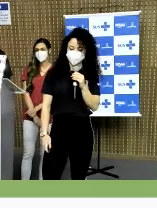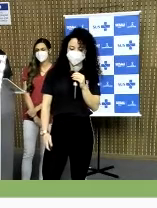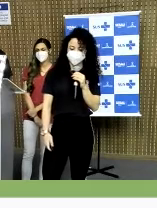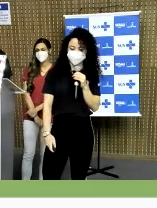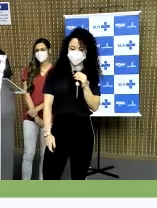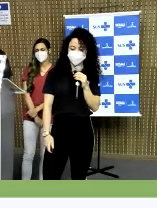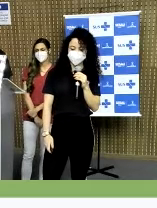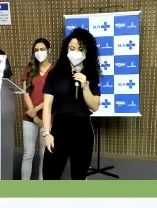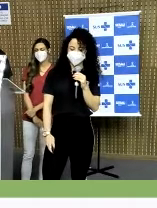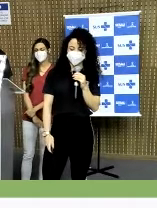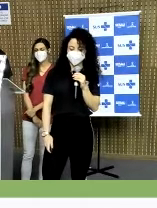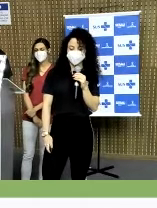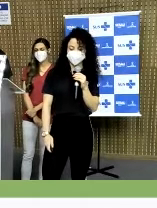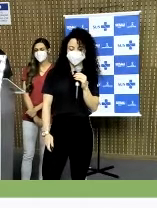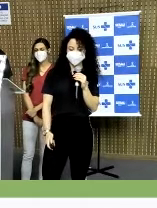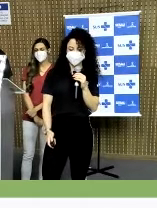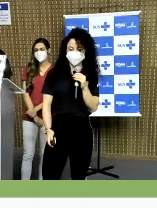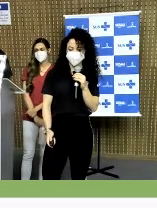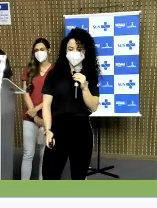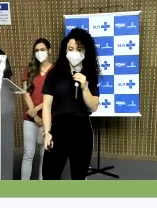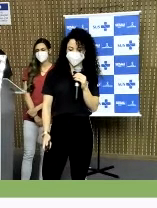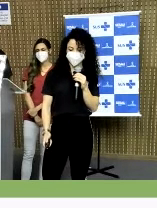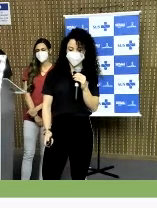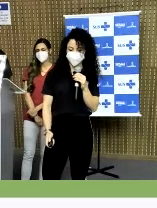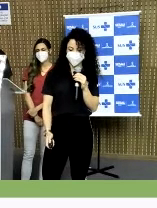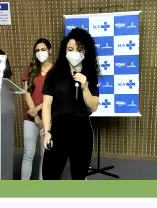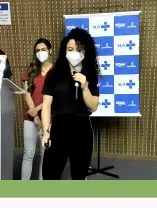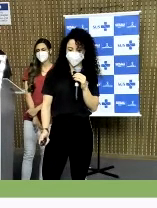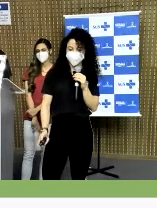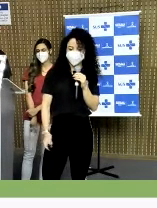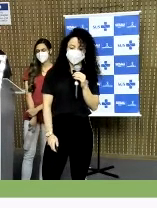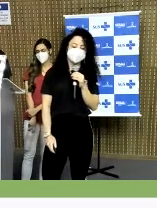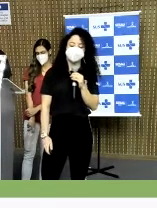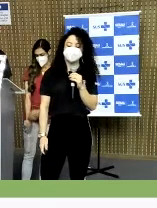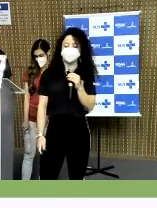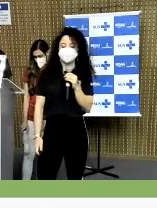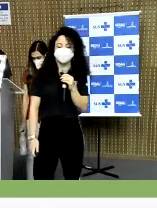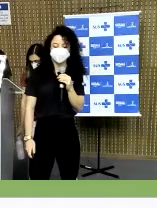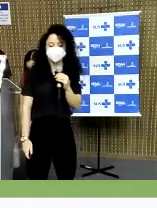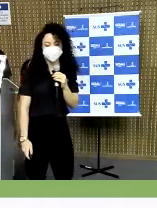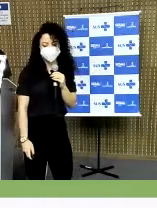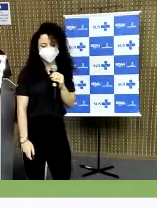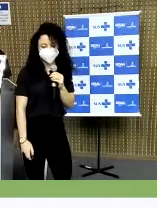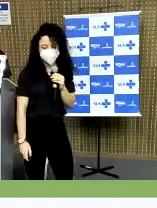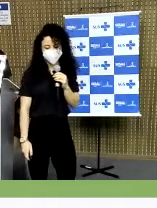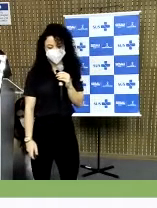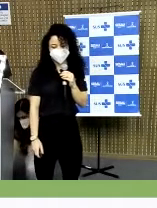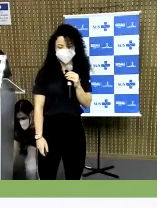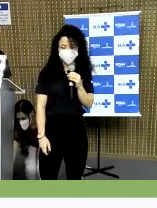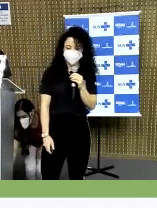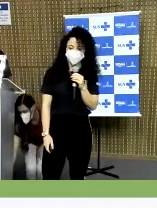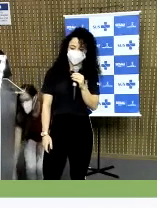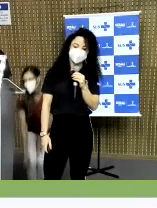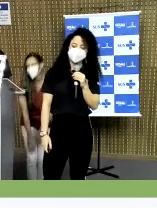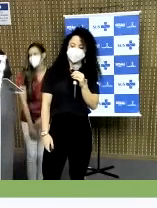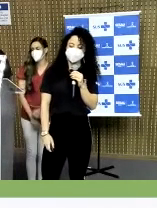unidade. A gente consegue fazer esse acompanhamento de 100% desses pacientes. Em relação à avaliação dos óbitos maternos, fetais